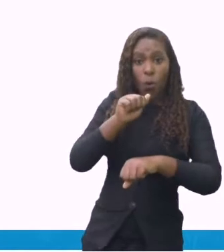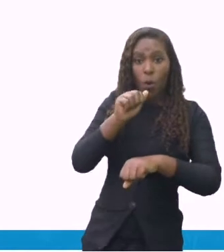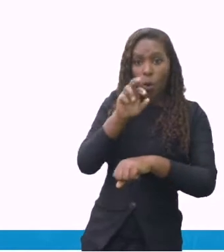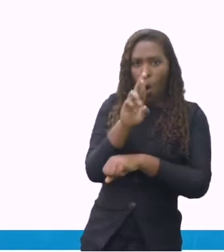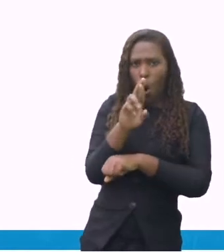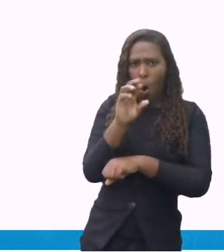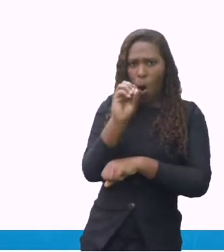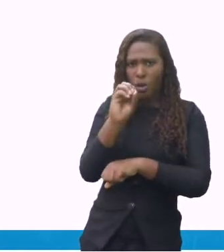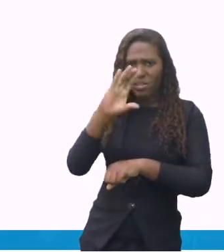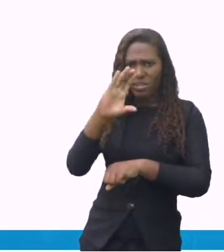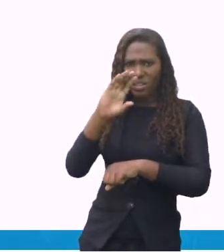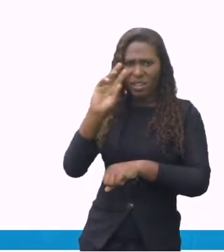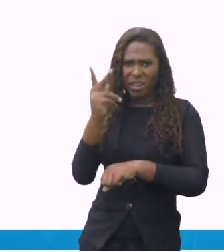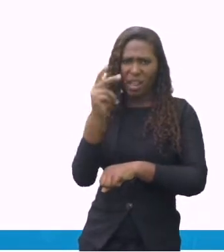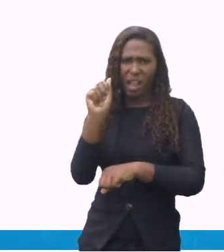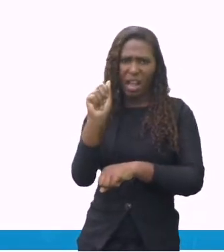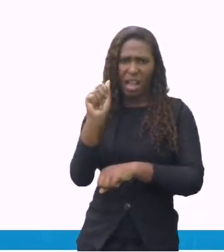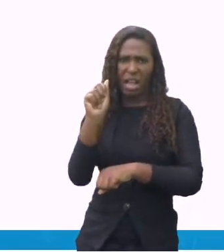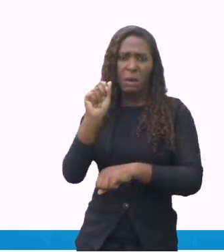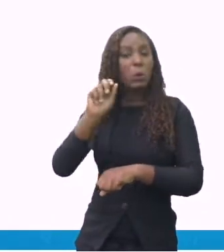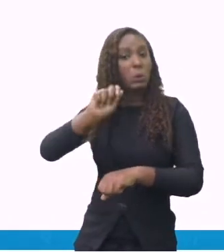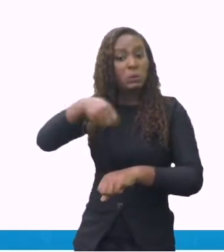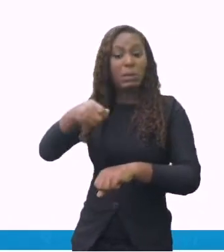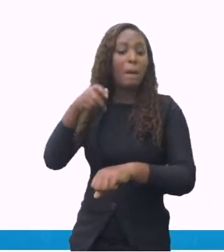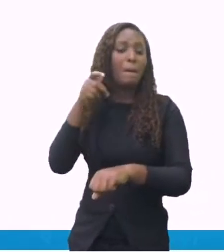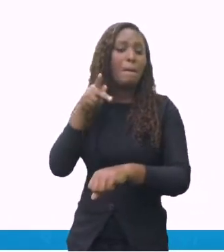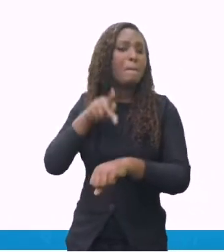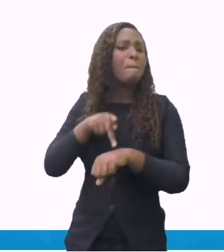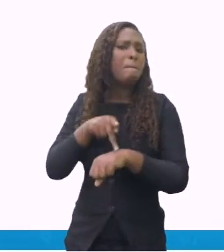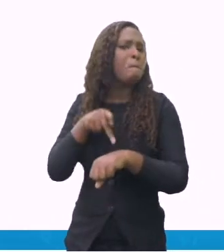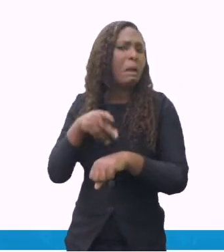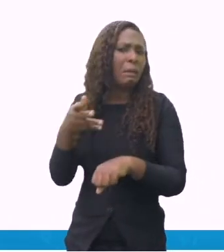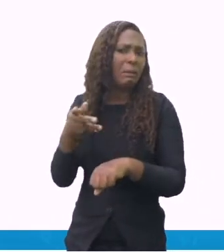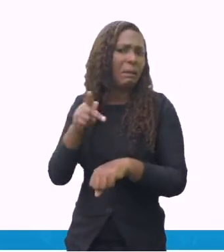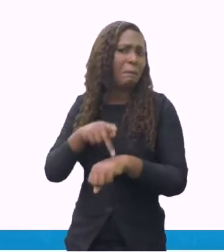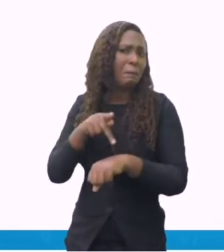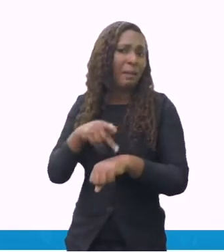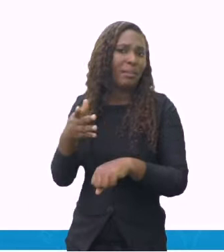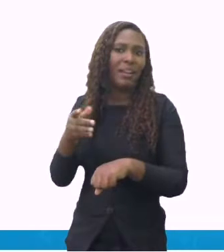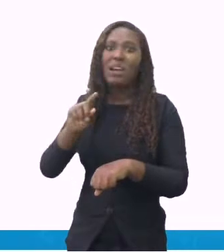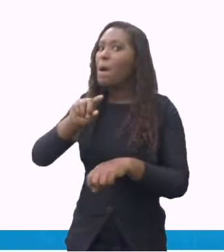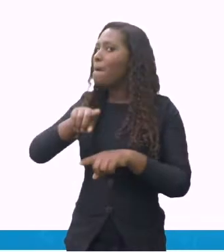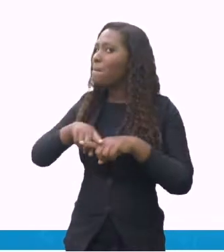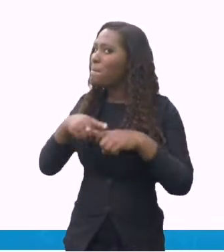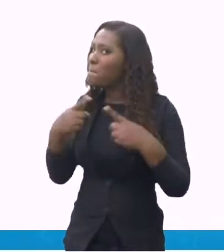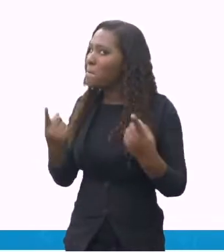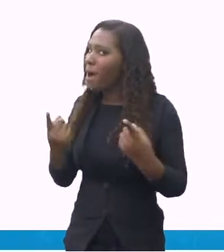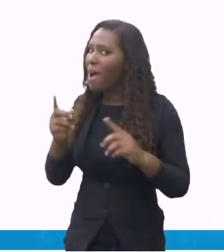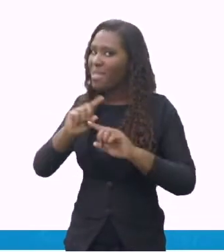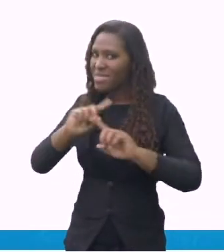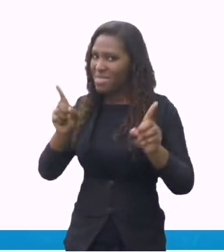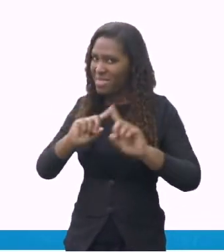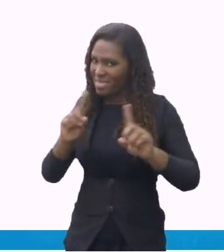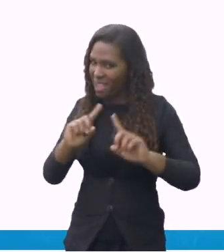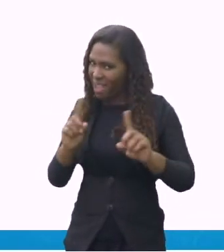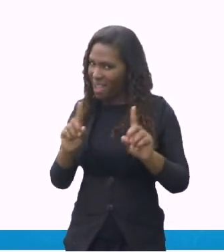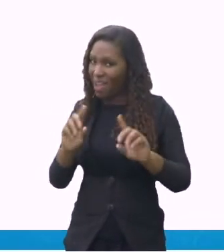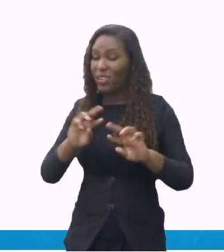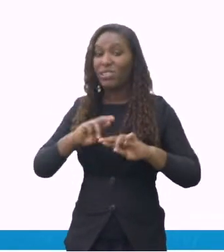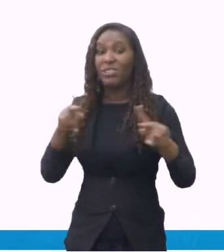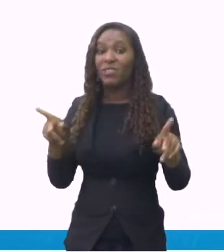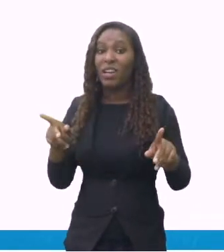olha esta pedra é pequena. As rochas, elas são estruturas